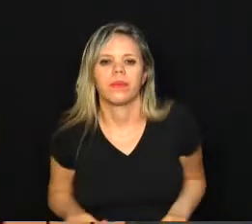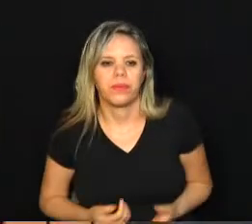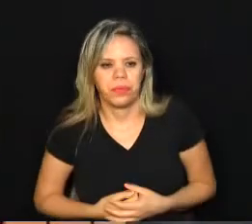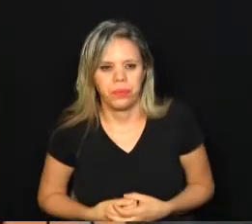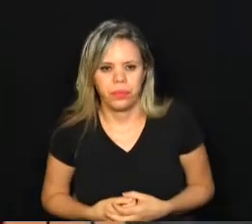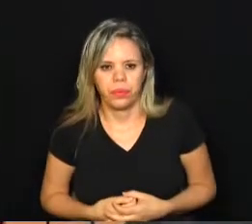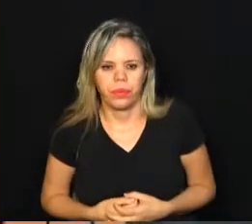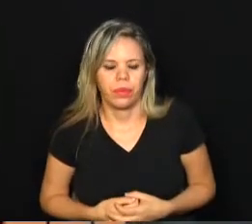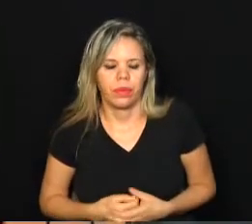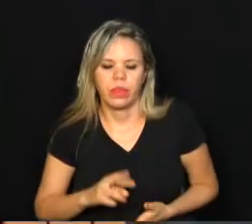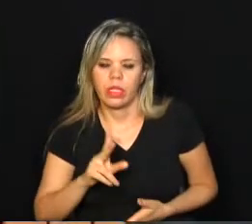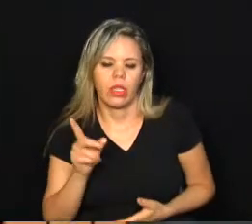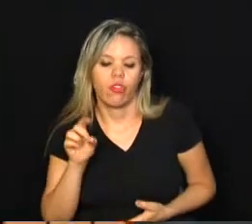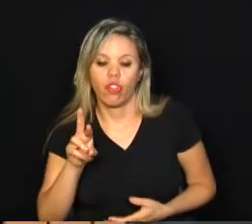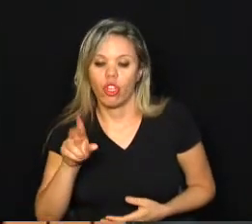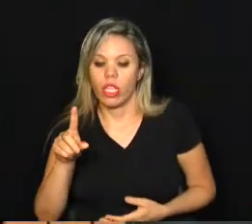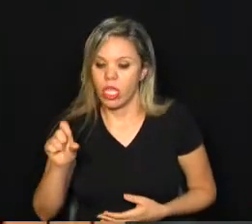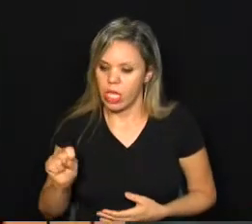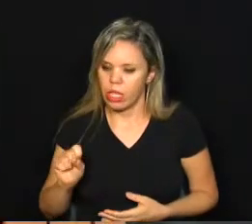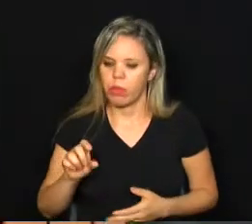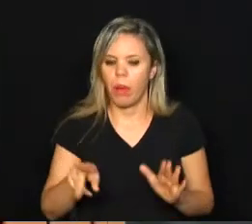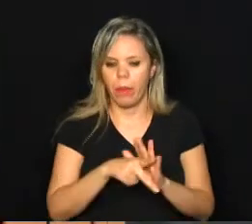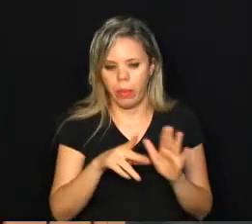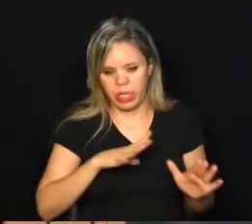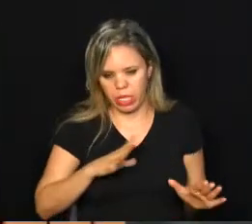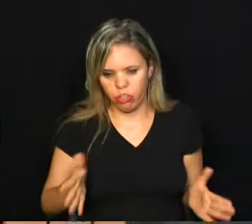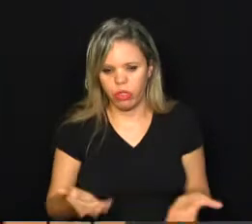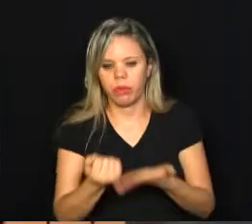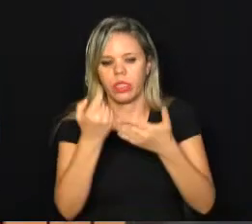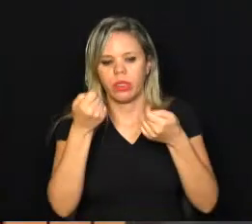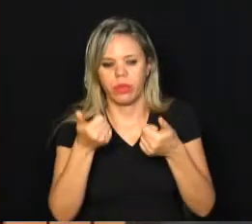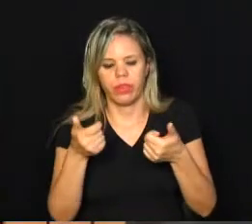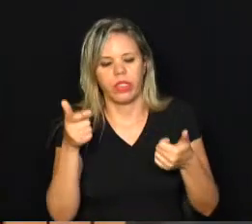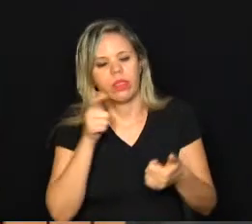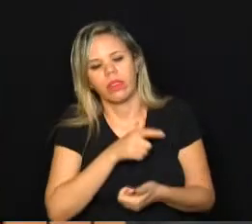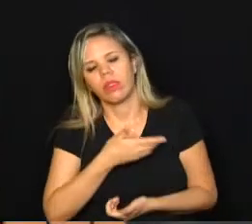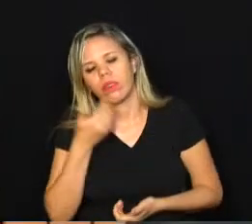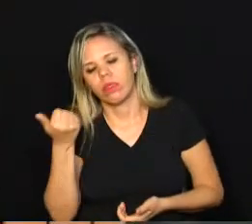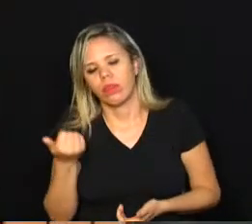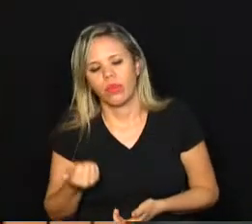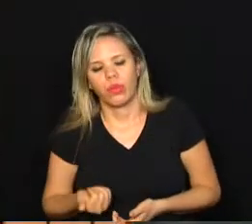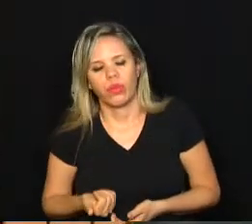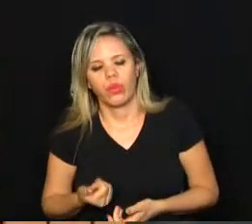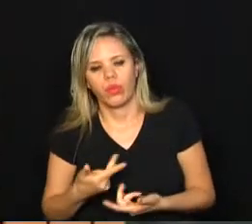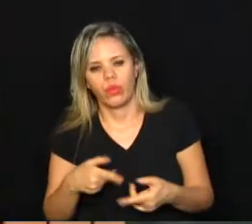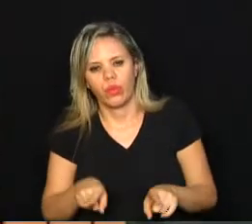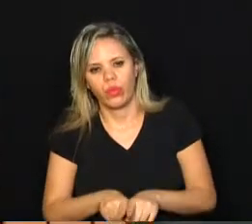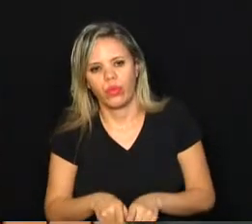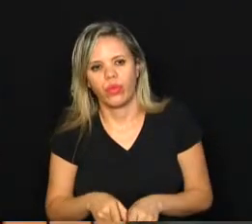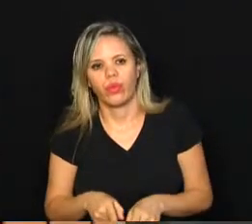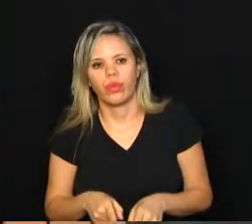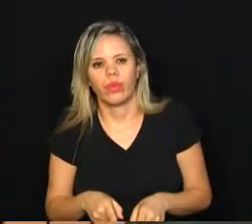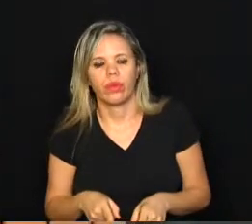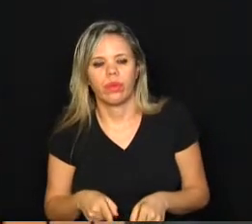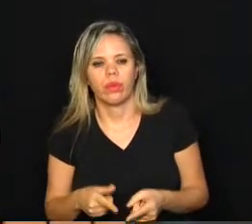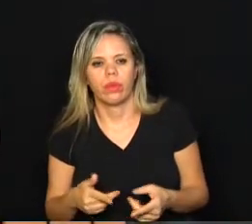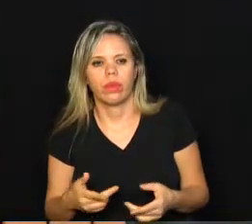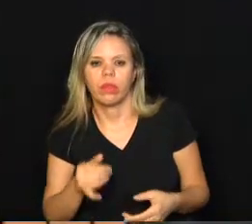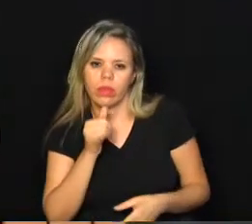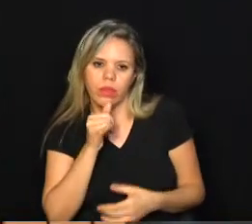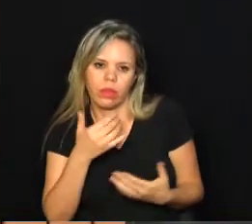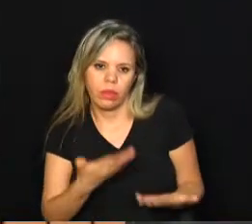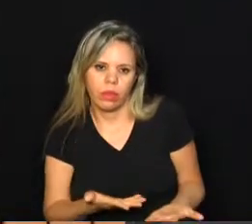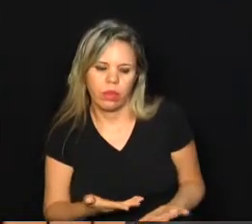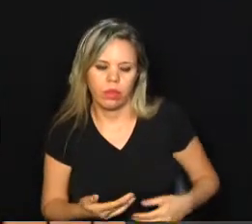não diretamente ao RIDS, mas à própria cidade de Campinas, e uma coisa vai puxando a outra. Então esse é um exemplo